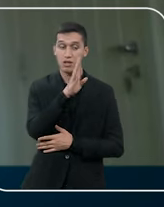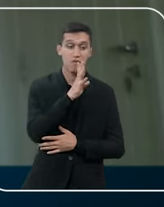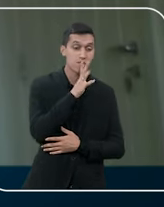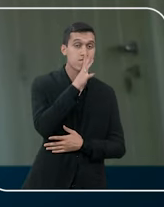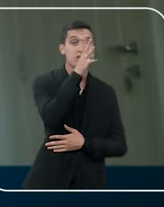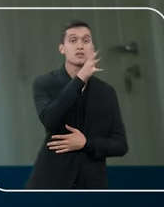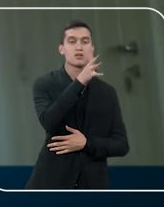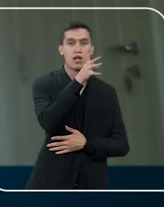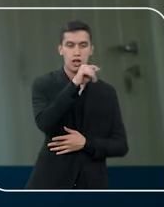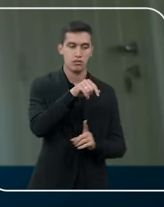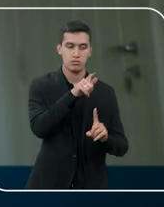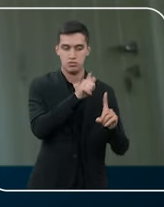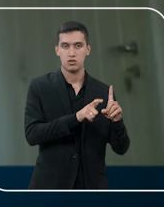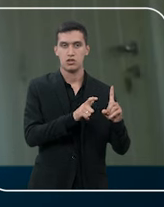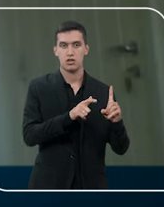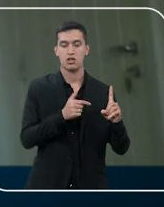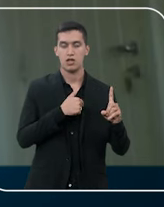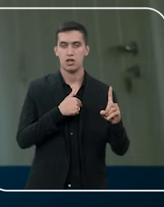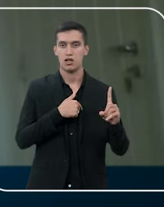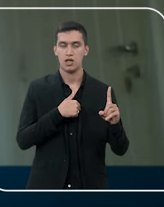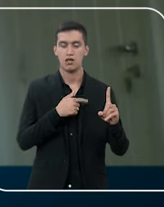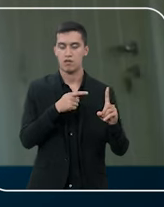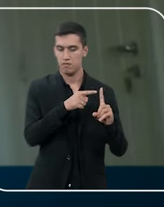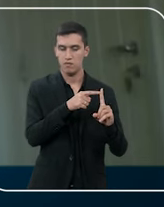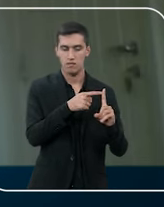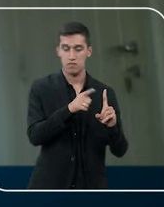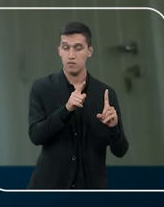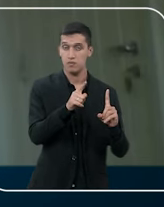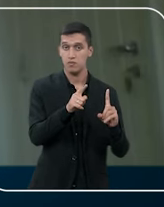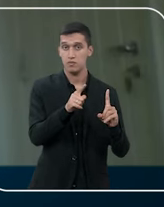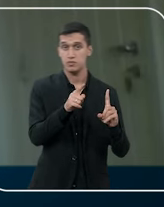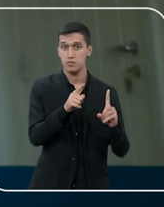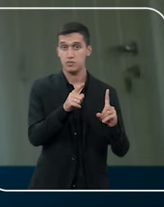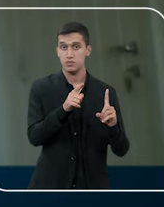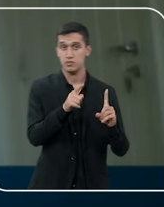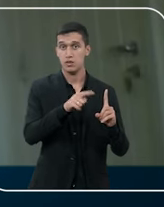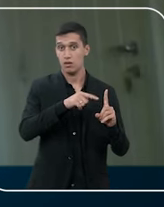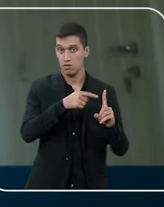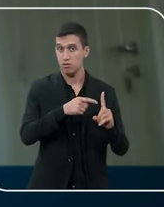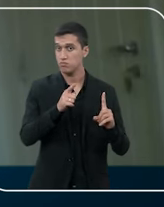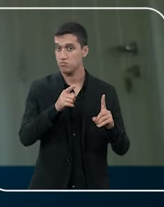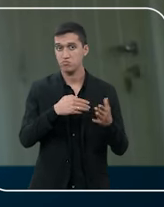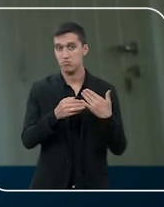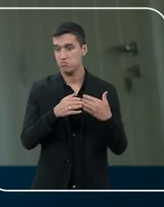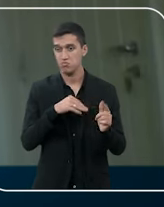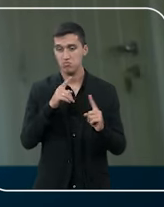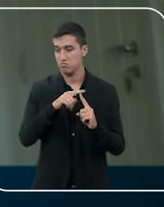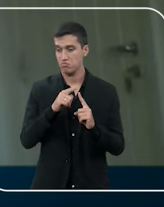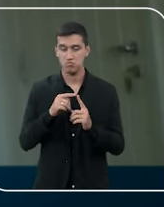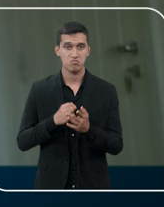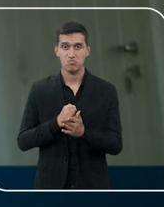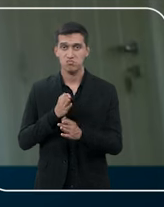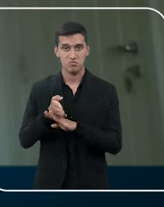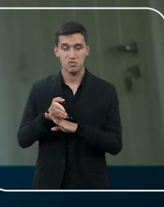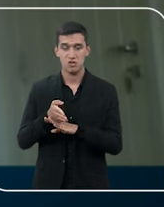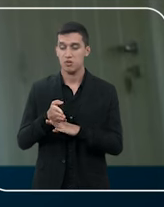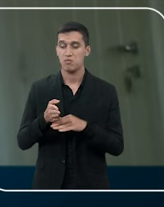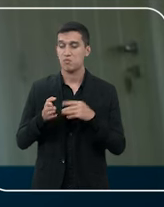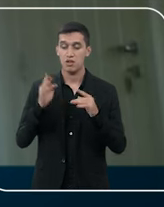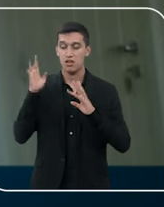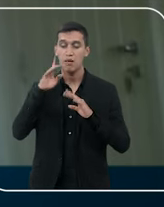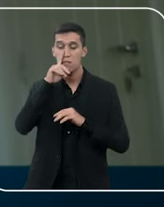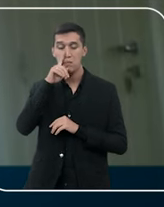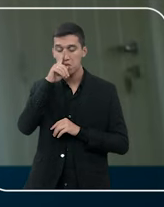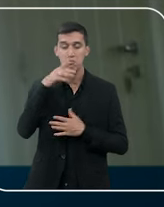ele assume o risco de fazer algum tipo de intervenção que seja arriscada, mesmo